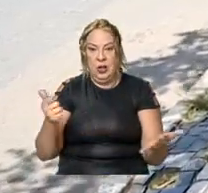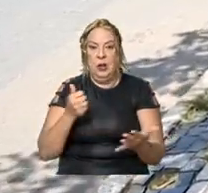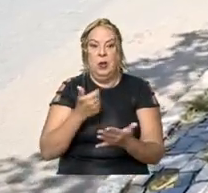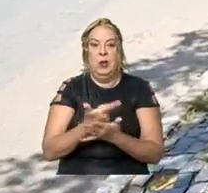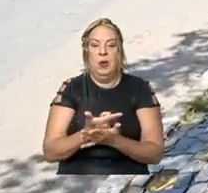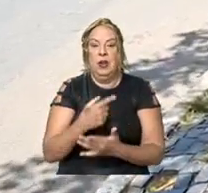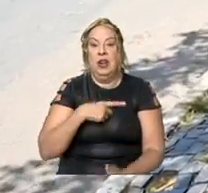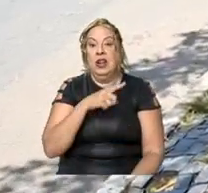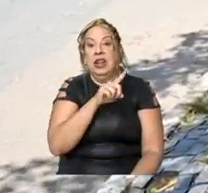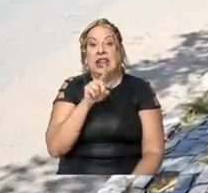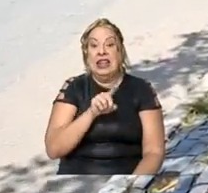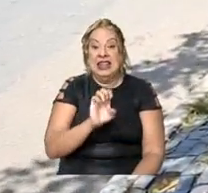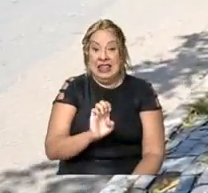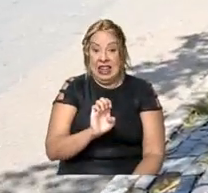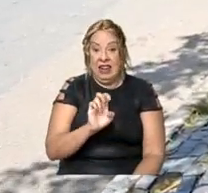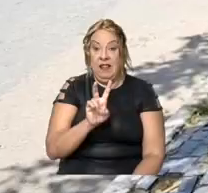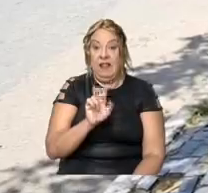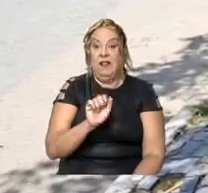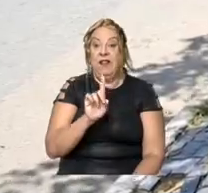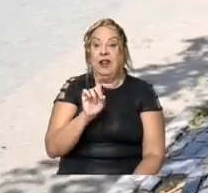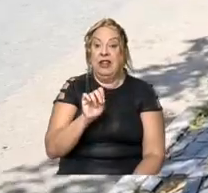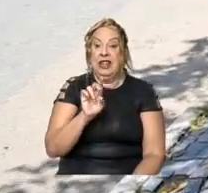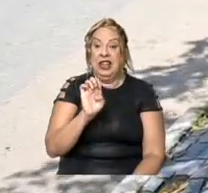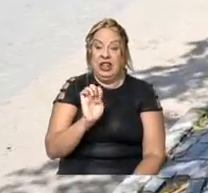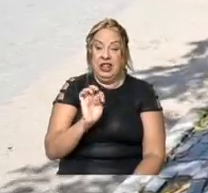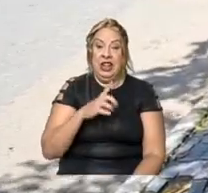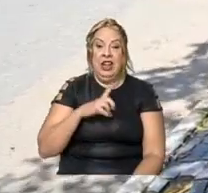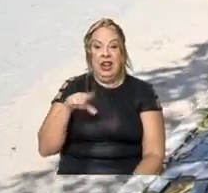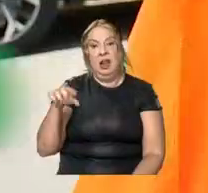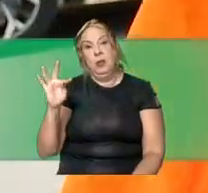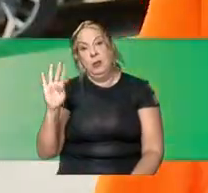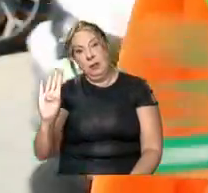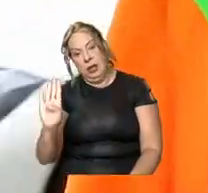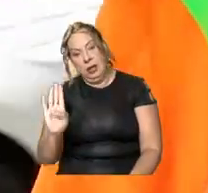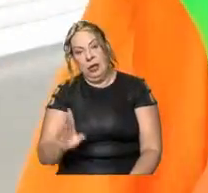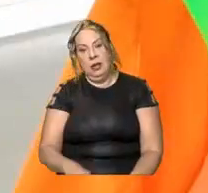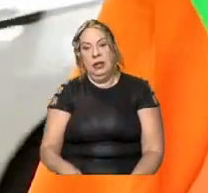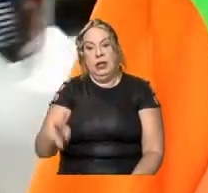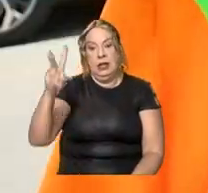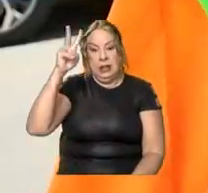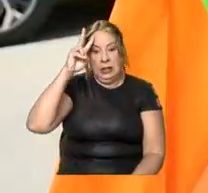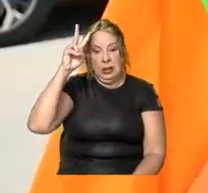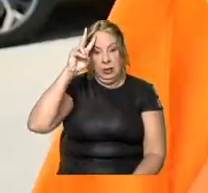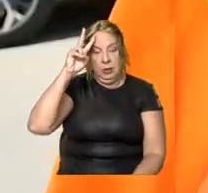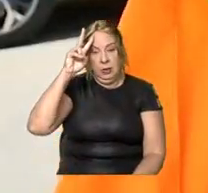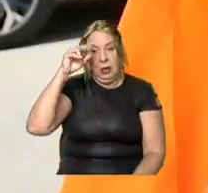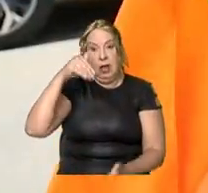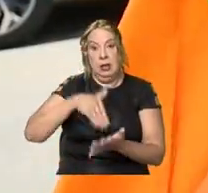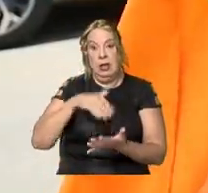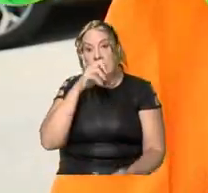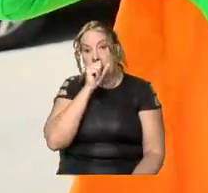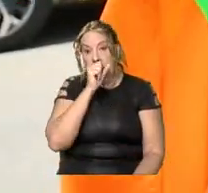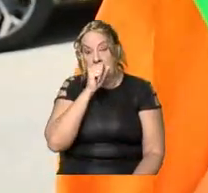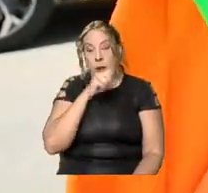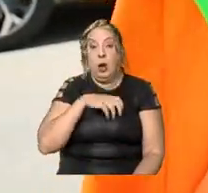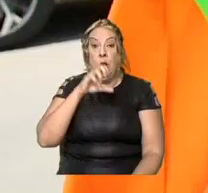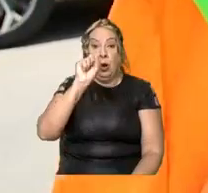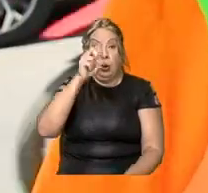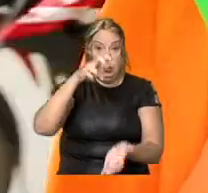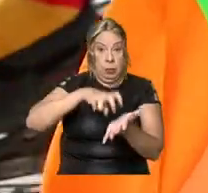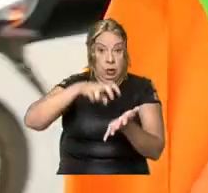barraca Zé de Valdete, que faz parte da Regional Tobias Barreto. De segunda a sábado, das 8 da